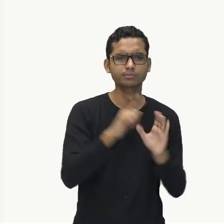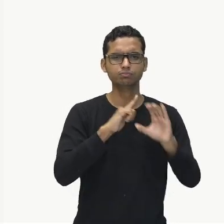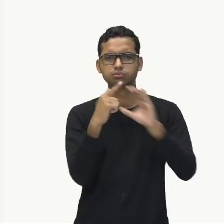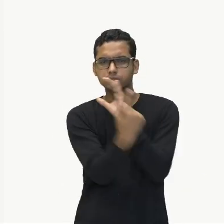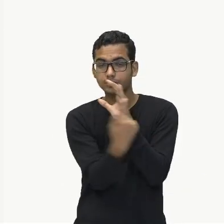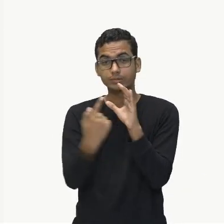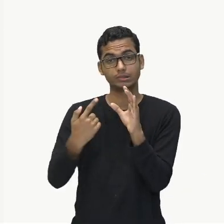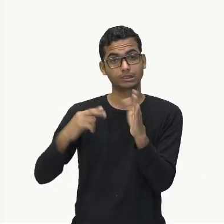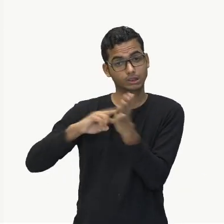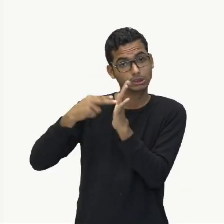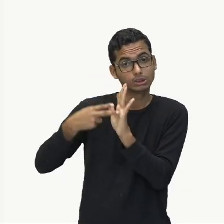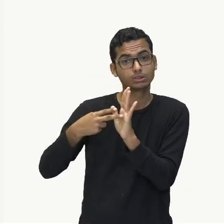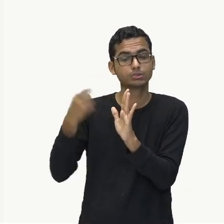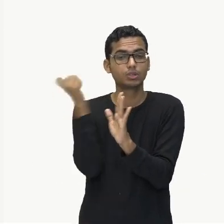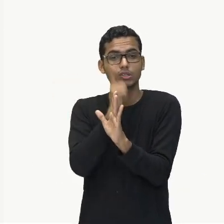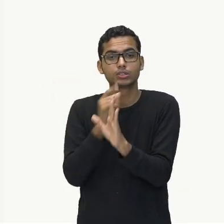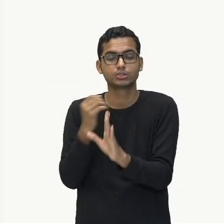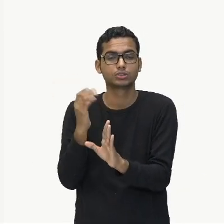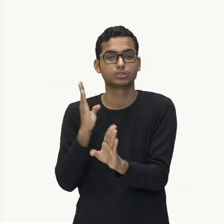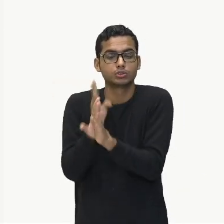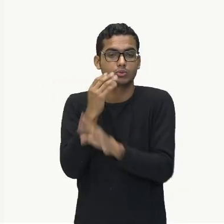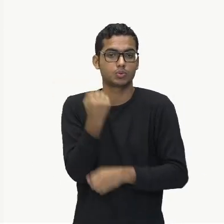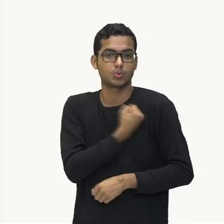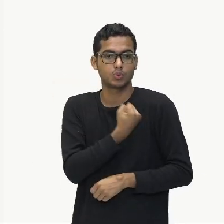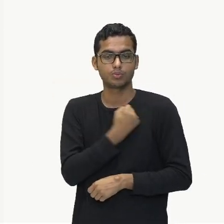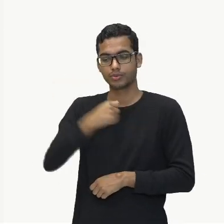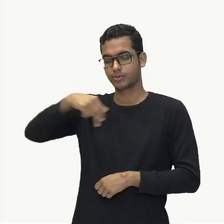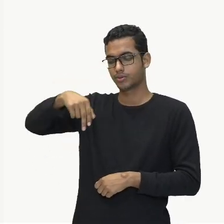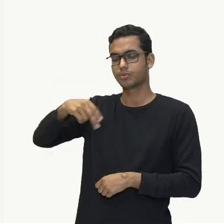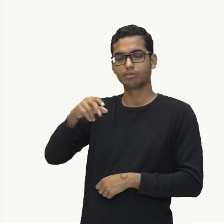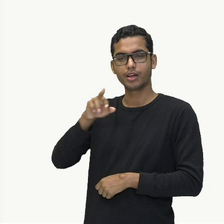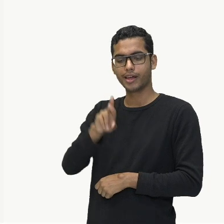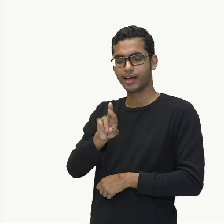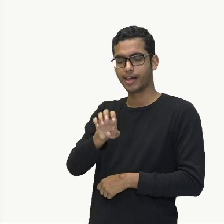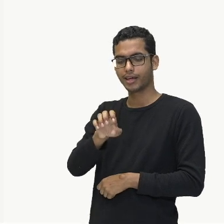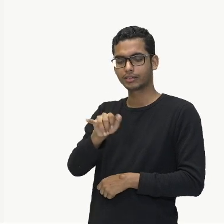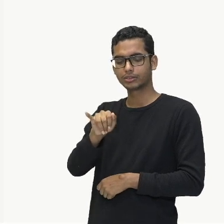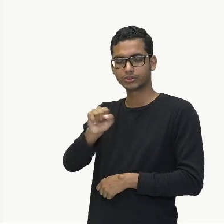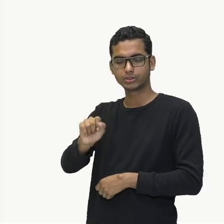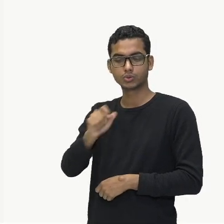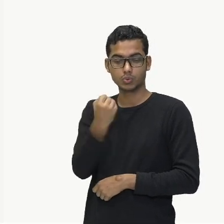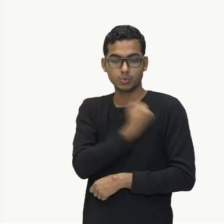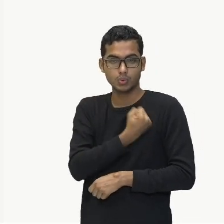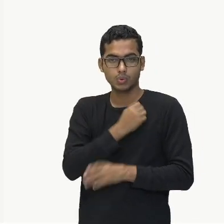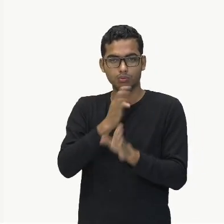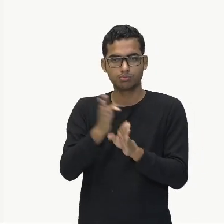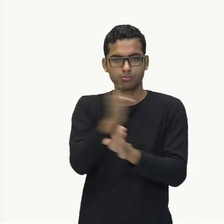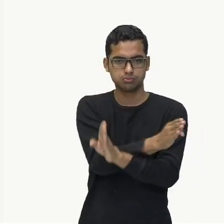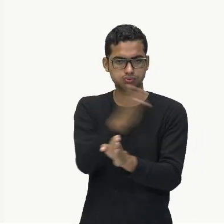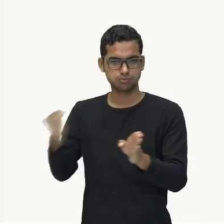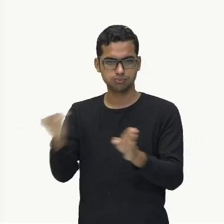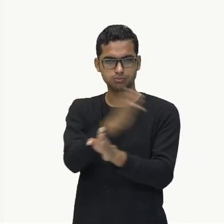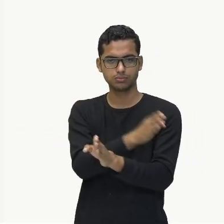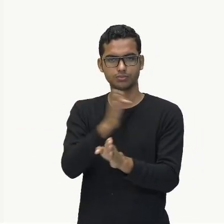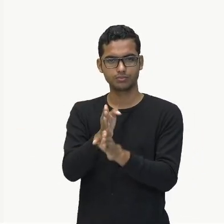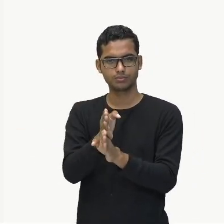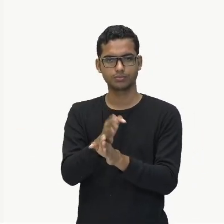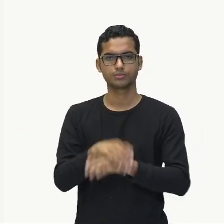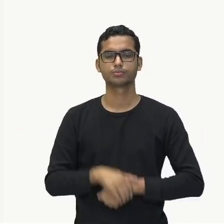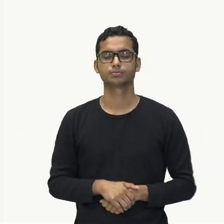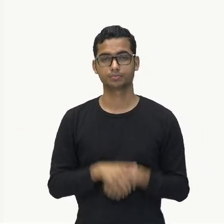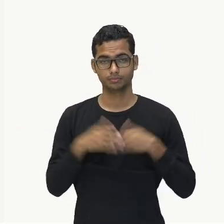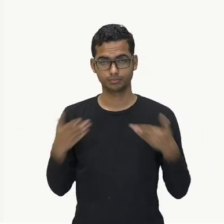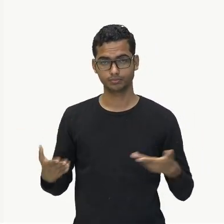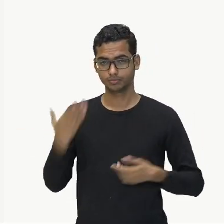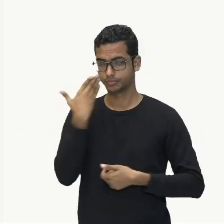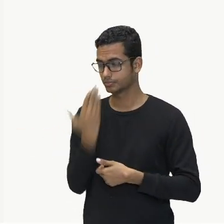reais existentes entre A1 e AN. Então, eu dei o exemplo agora há pouco para vocês ali,